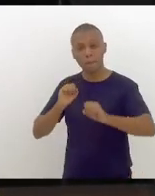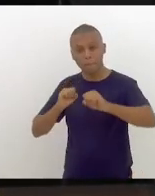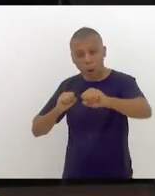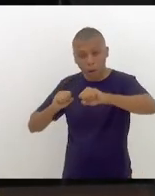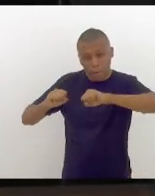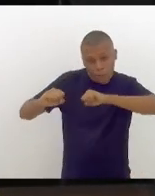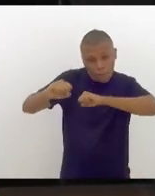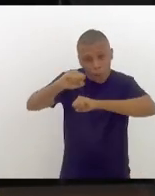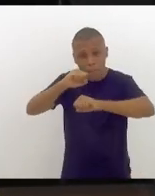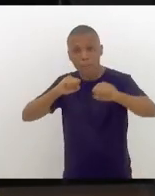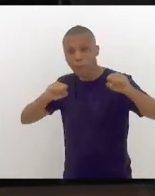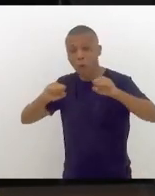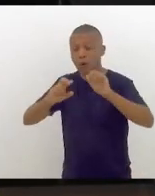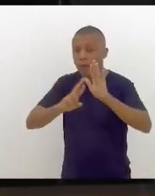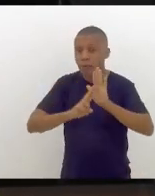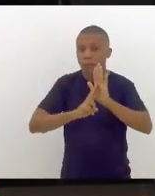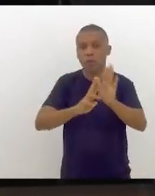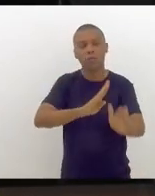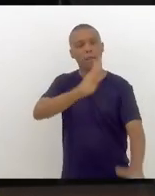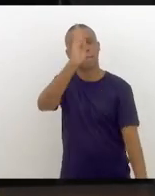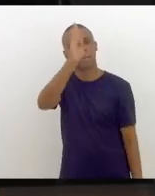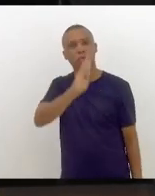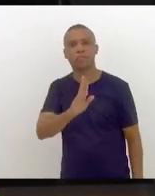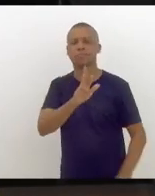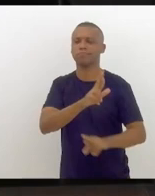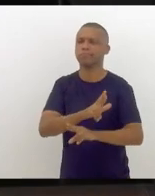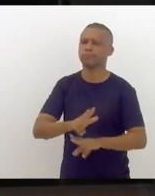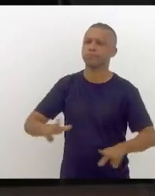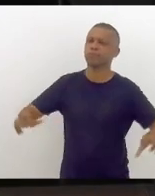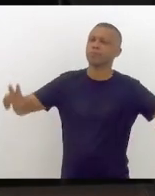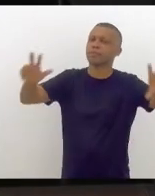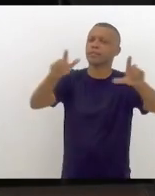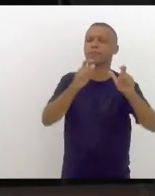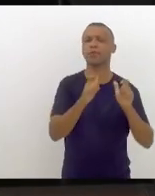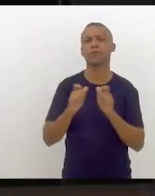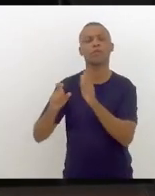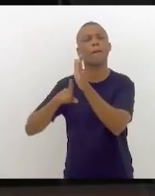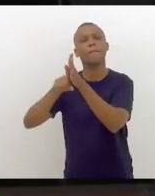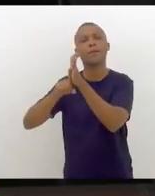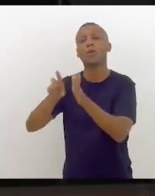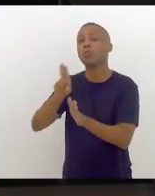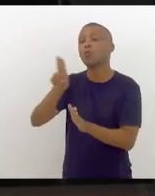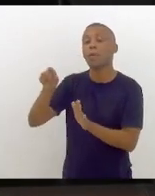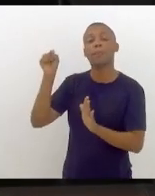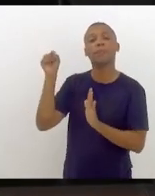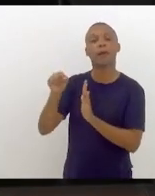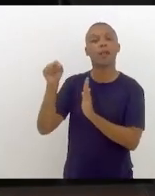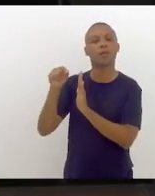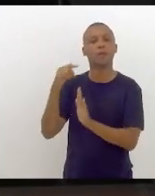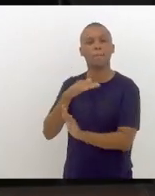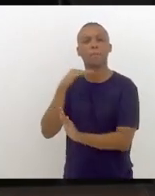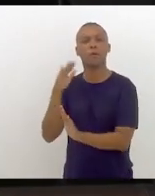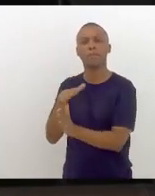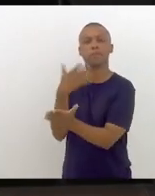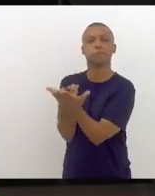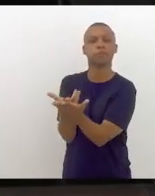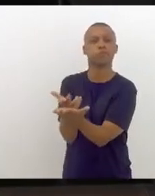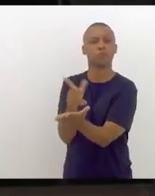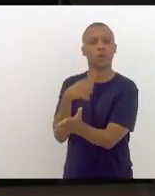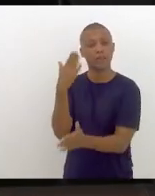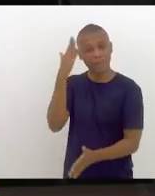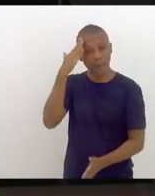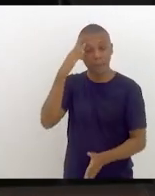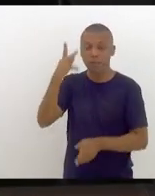que representava o Brasil em vários lugares e aqui eu vou pegar o nome dele porque a gente sabe o quanto que a nossa